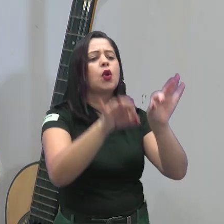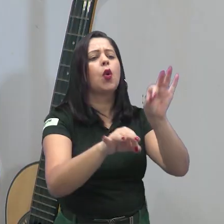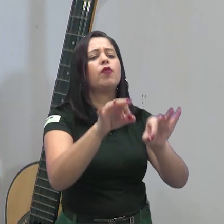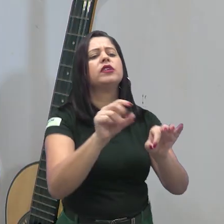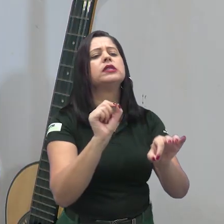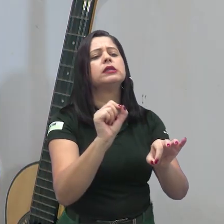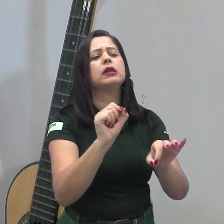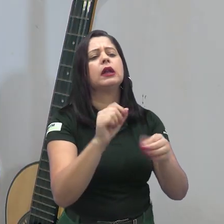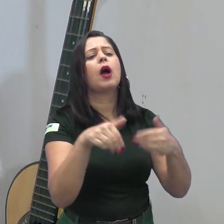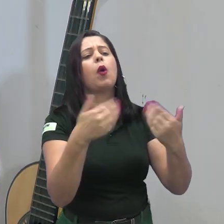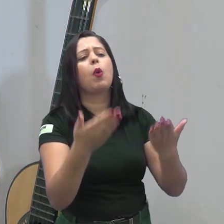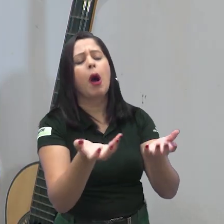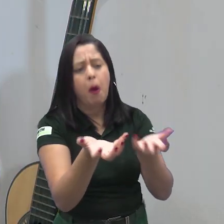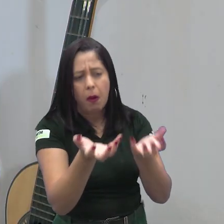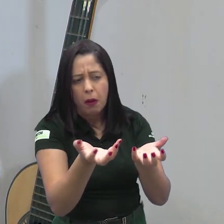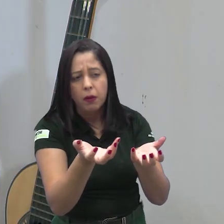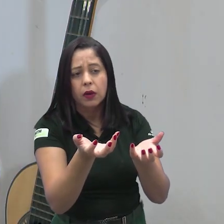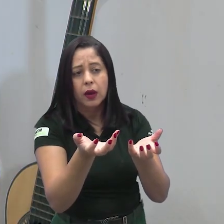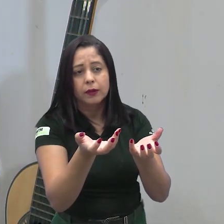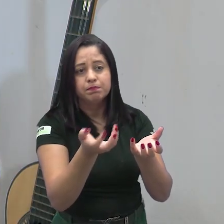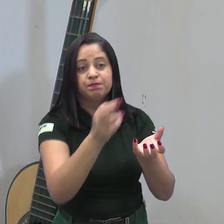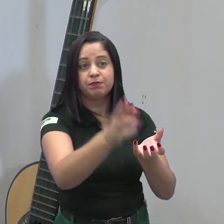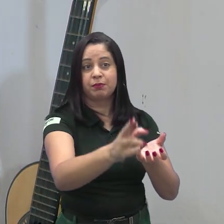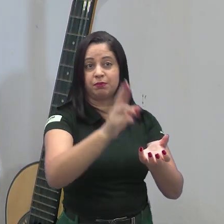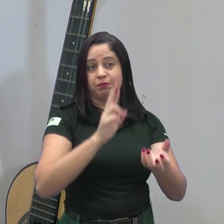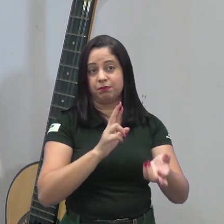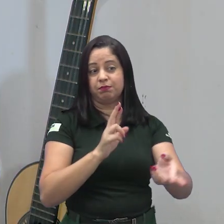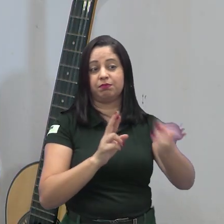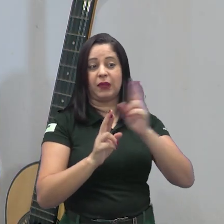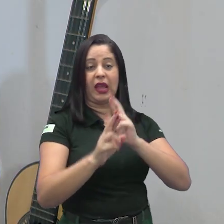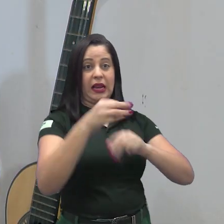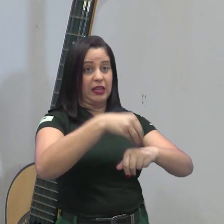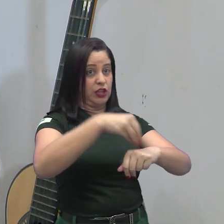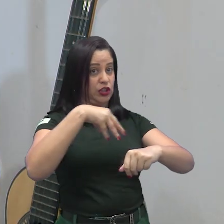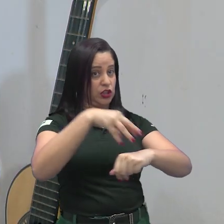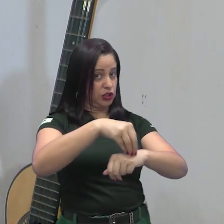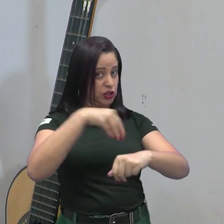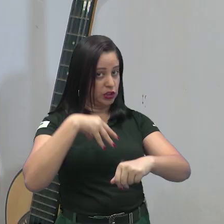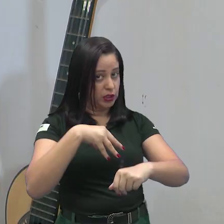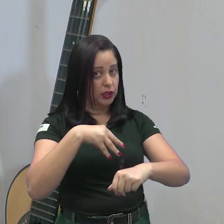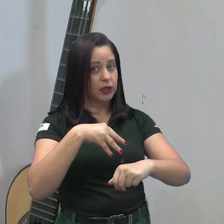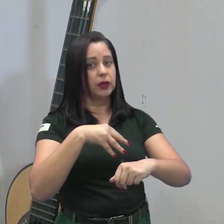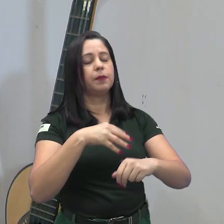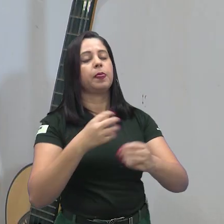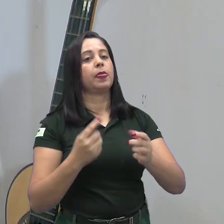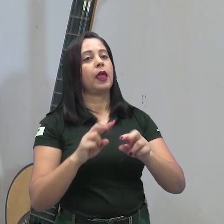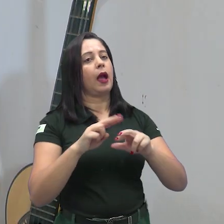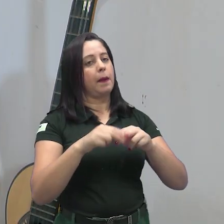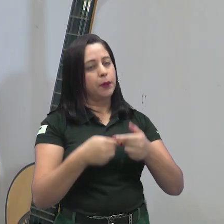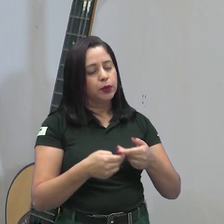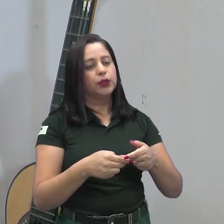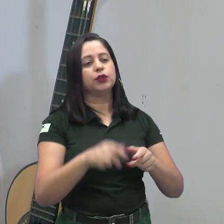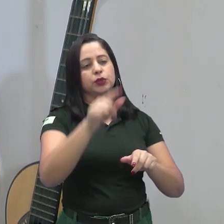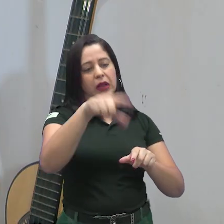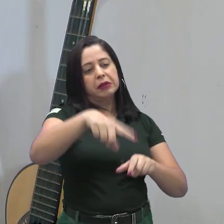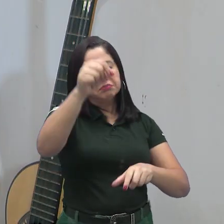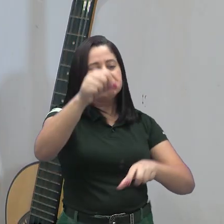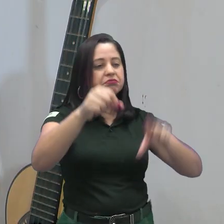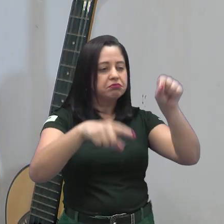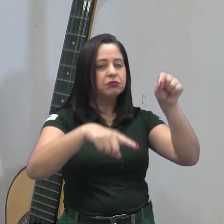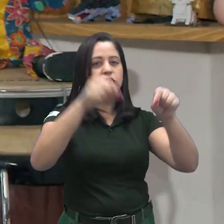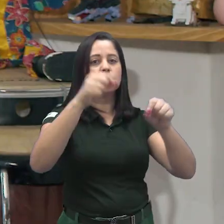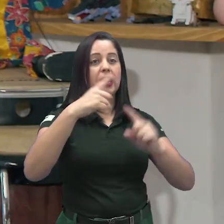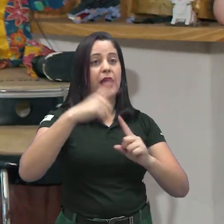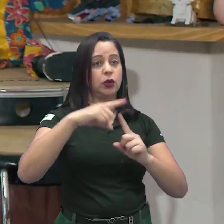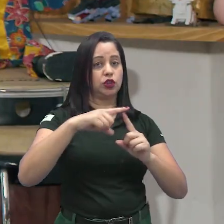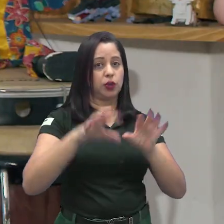uma enquete, né, quais oficinas vocês gostariam de ter na comunidade. Colocamos várias opções e eles optaram por